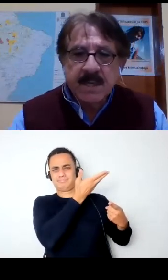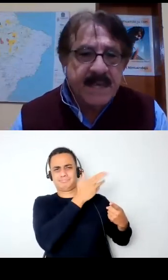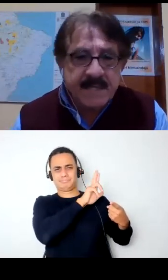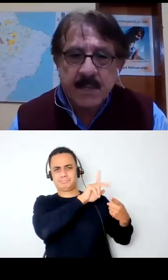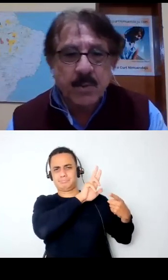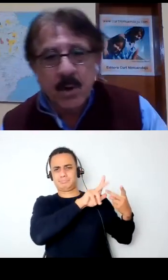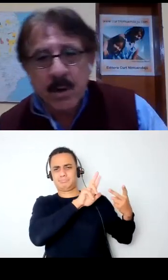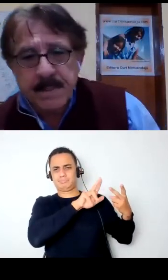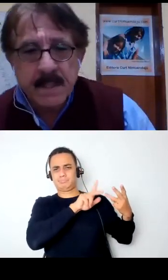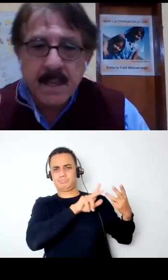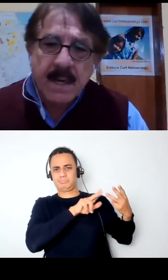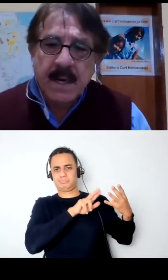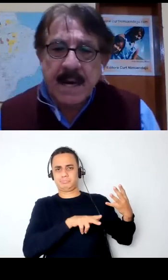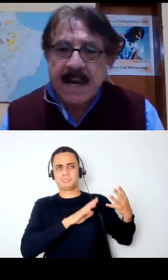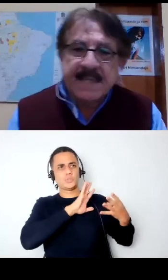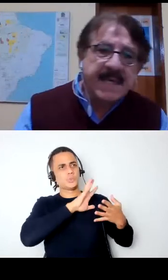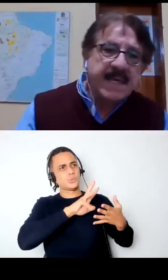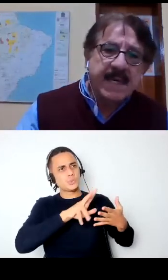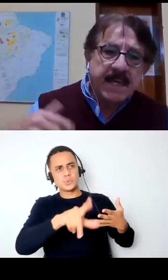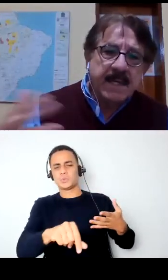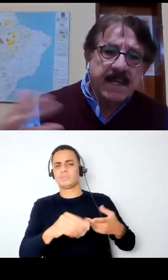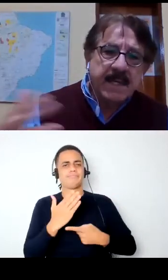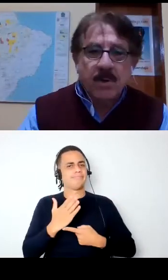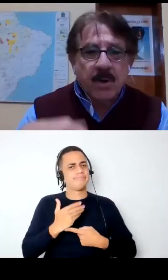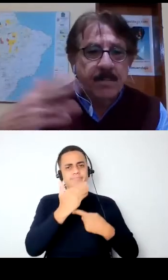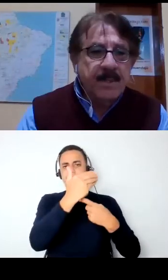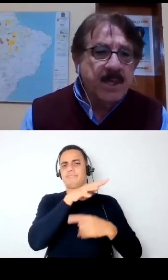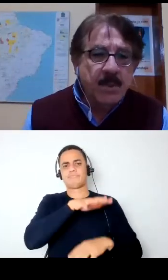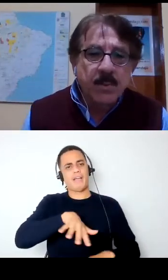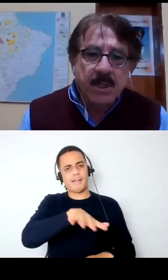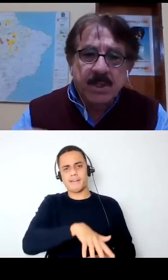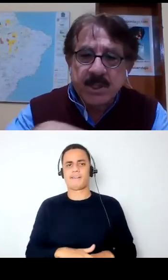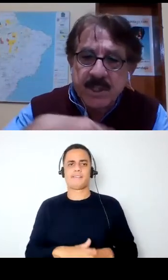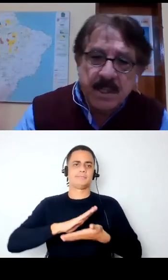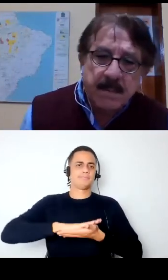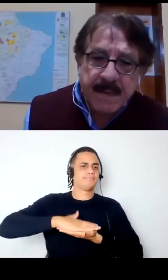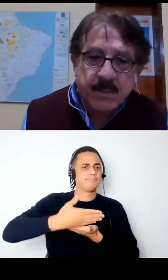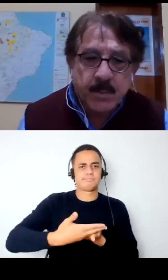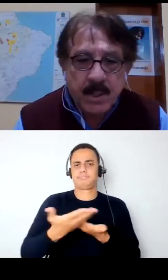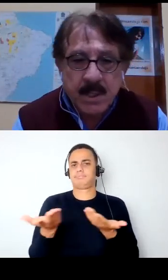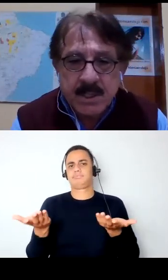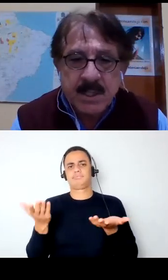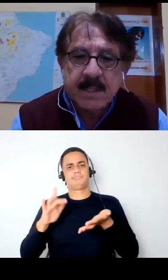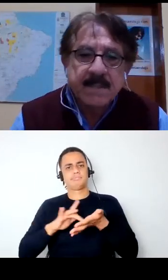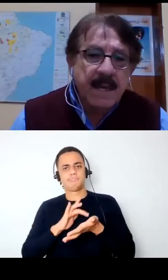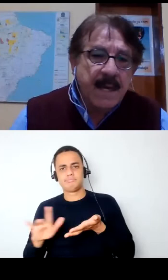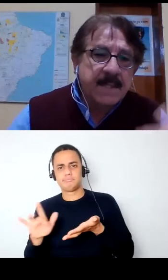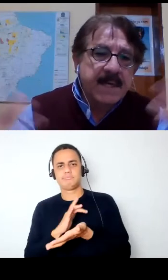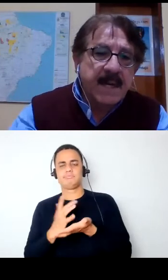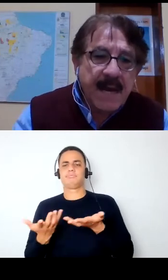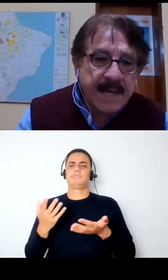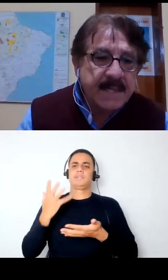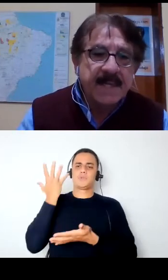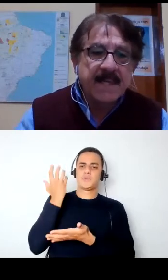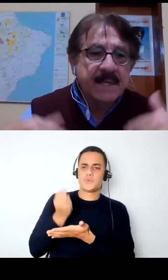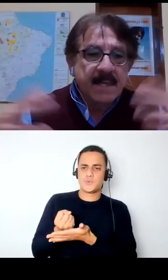levantamento rápido aí que eu fiz de 100, 110 mais comuns, né? Background, backup,